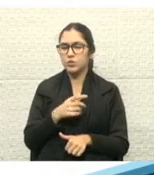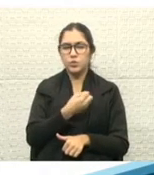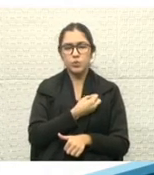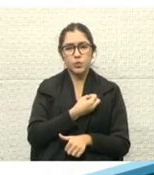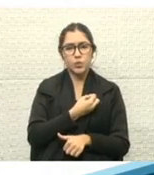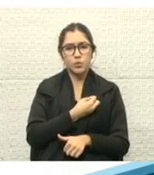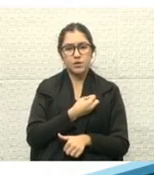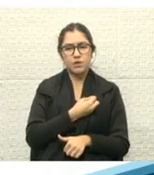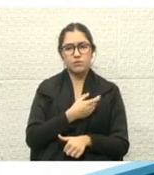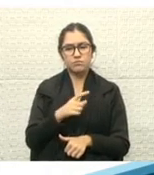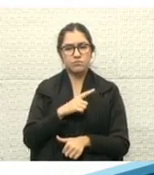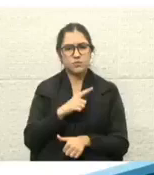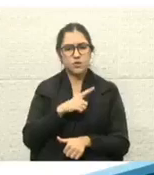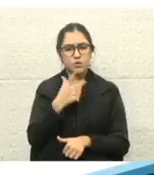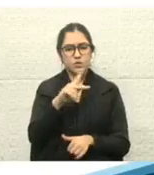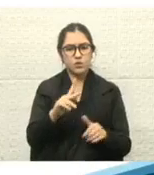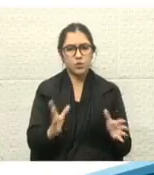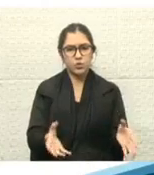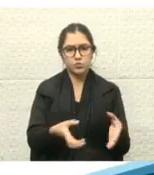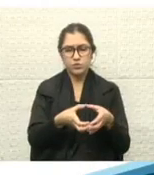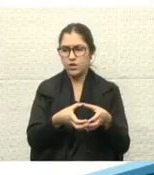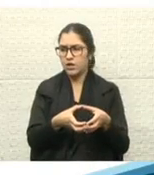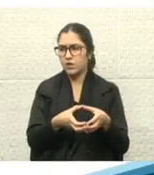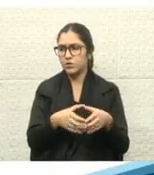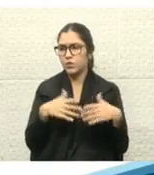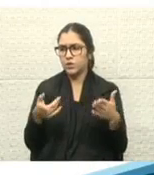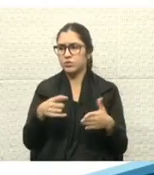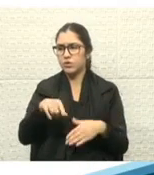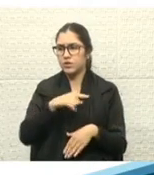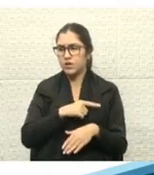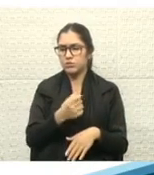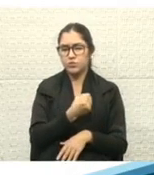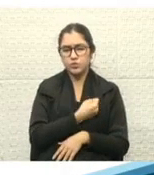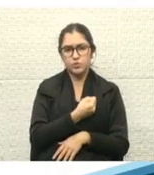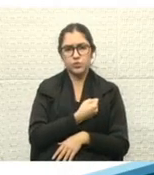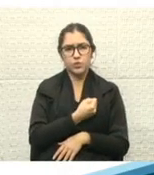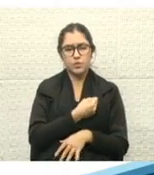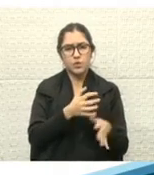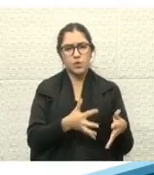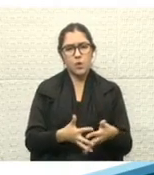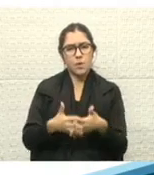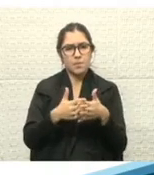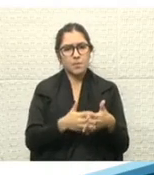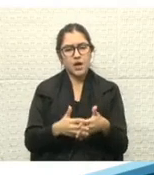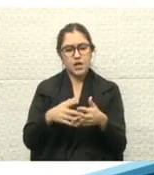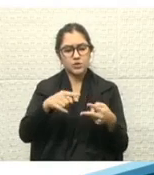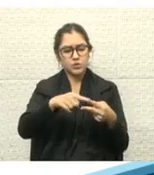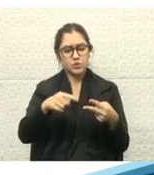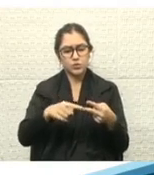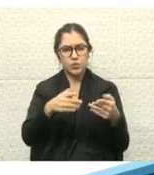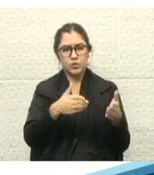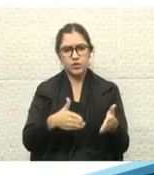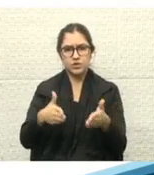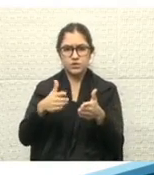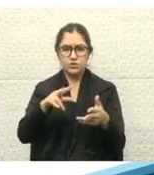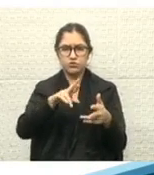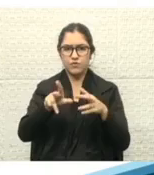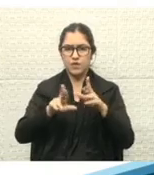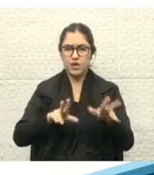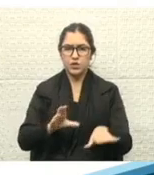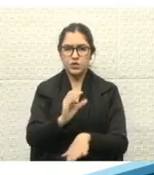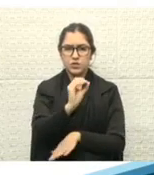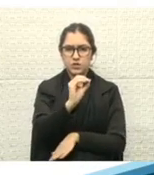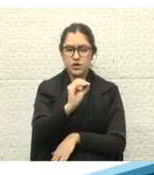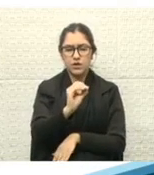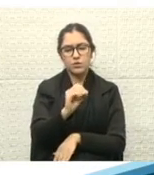número para a obtenção do seu conjugado, quando nós temos um número complexo com as duas partes diferentes de